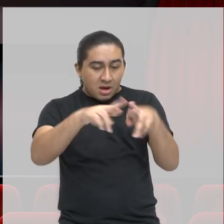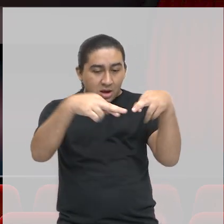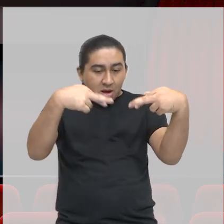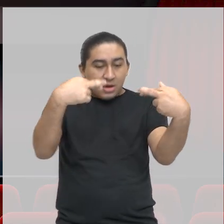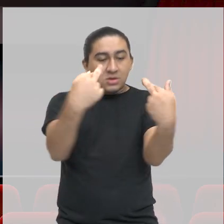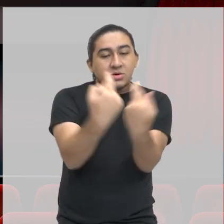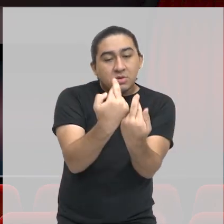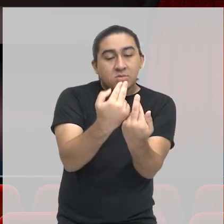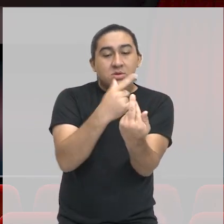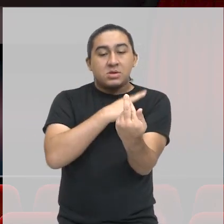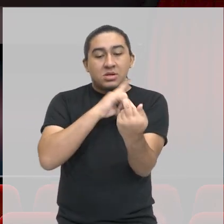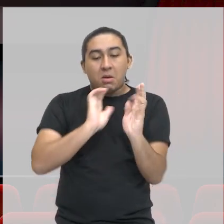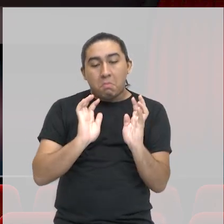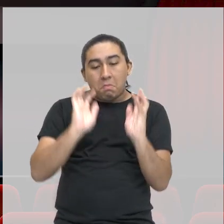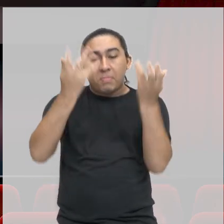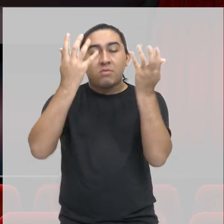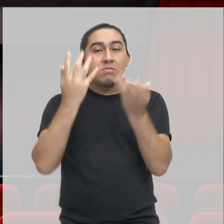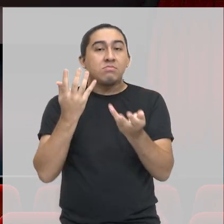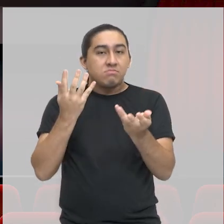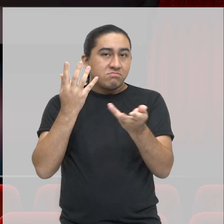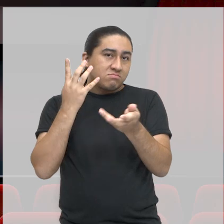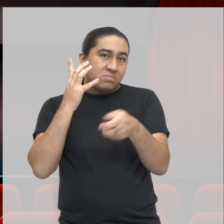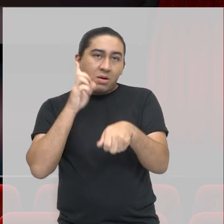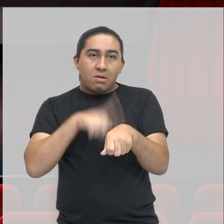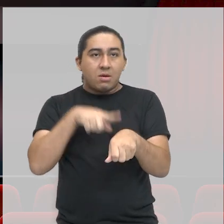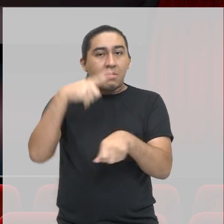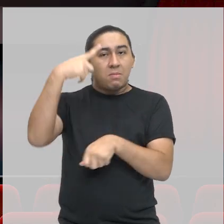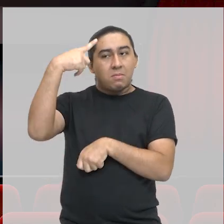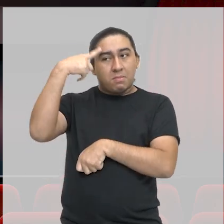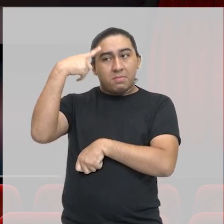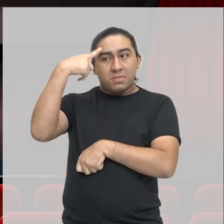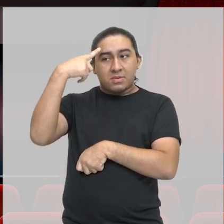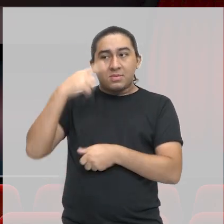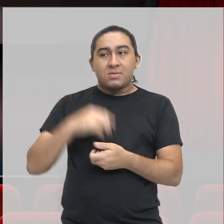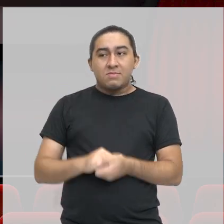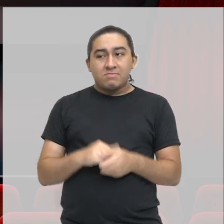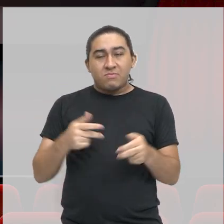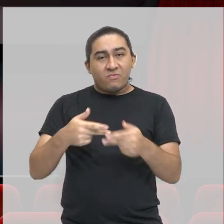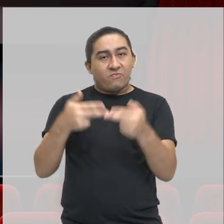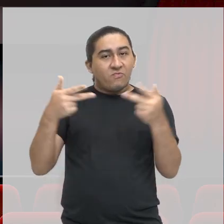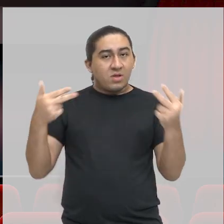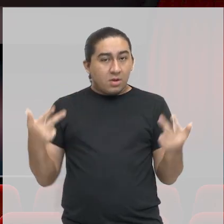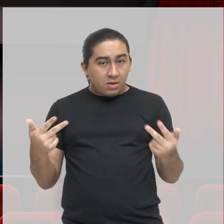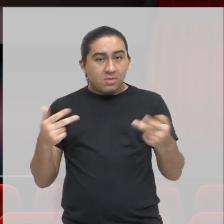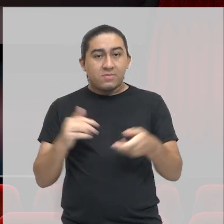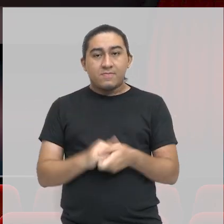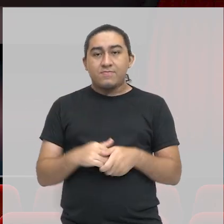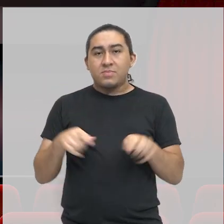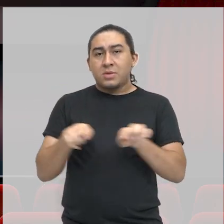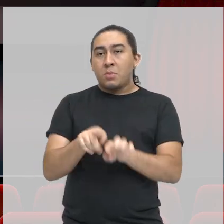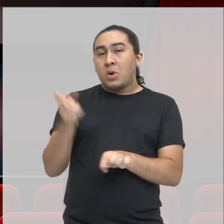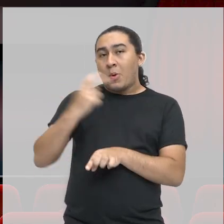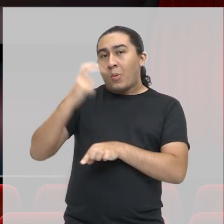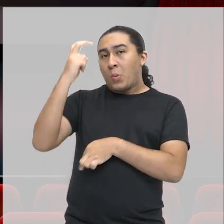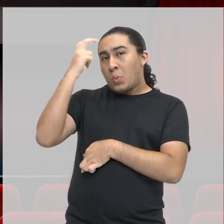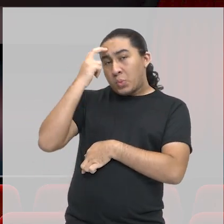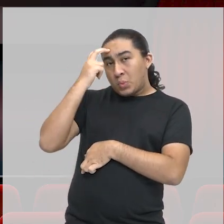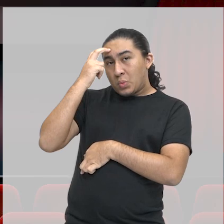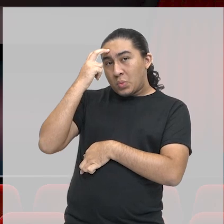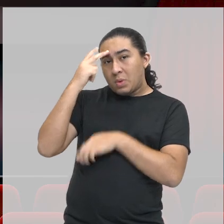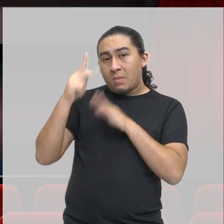de improvisação ali. Tanto as etnias, né? E também lá nas culturas africanas